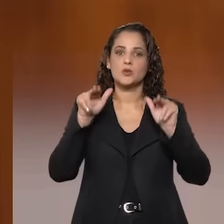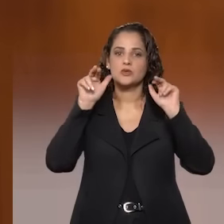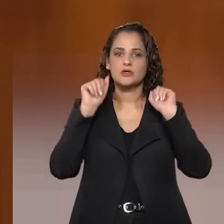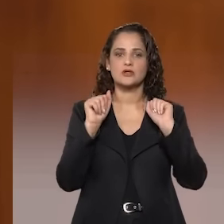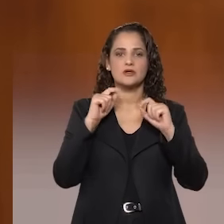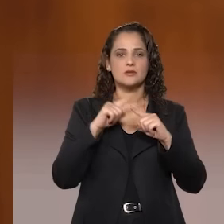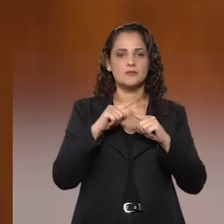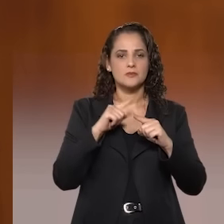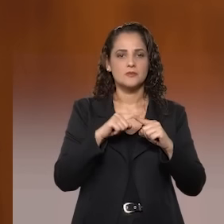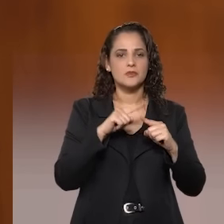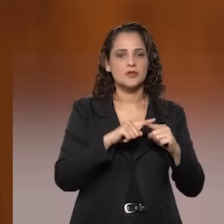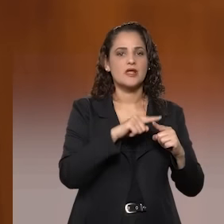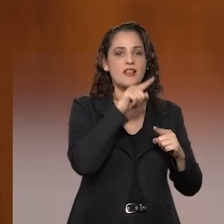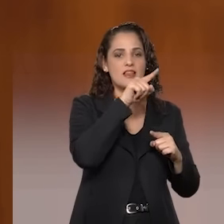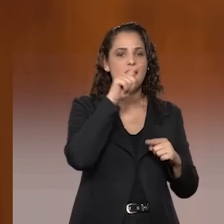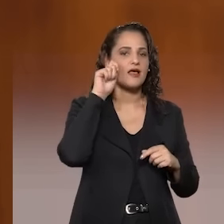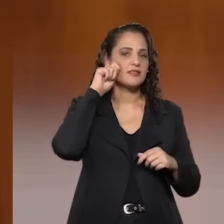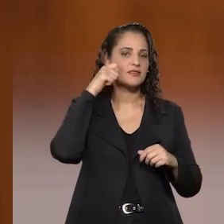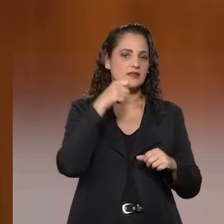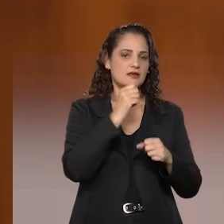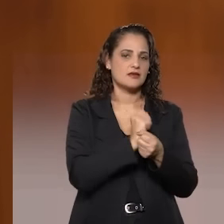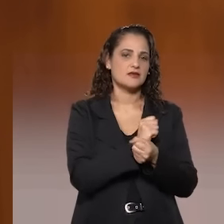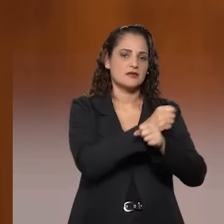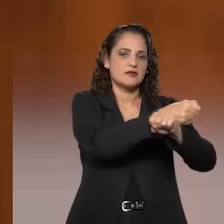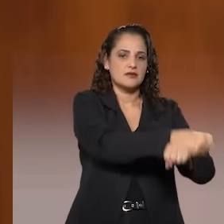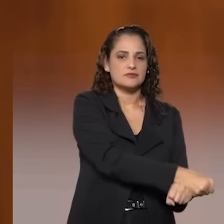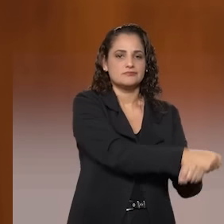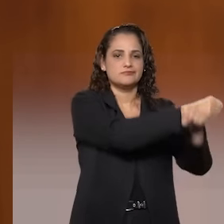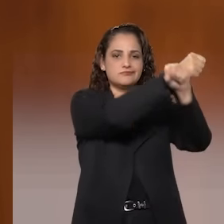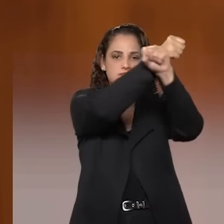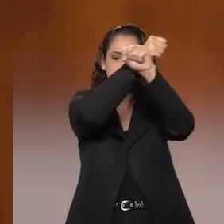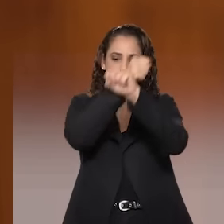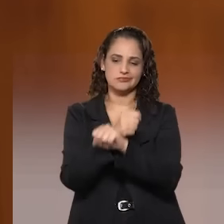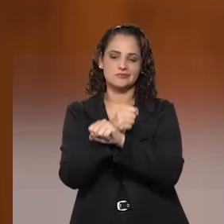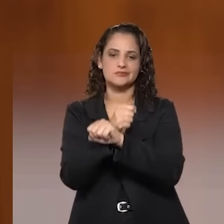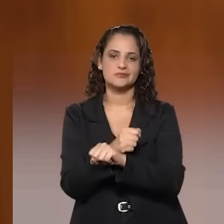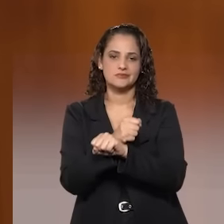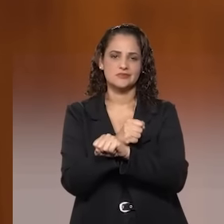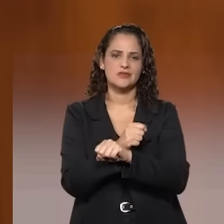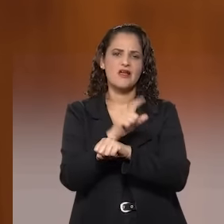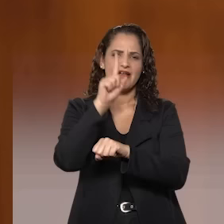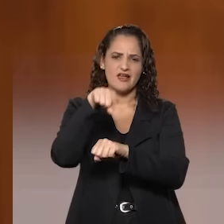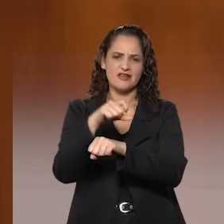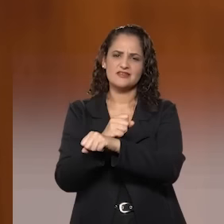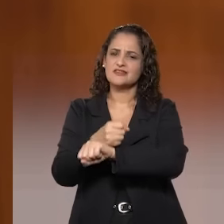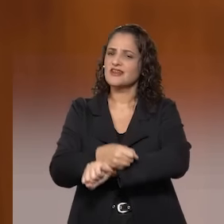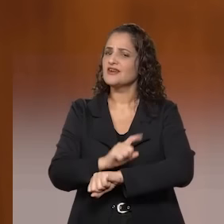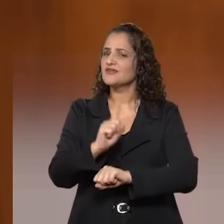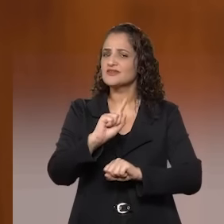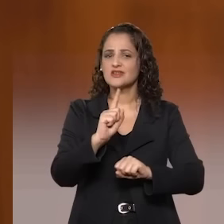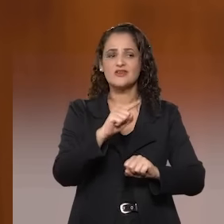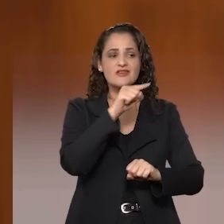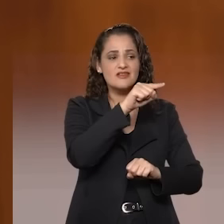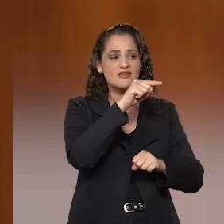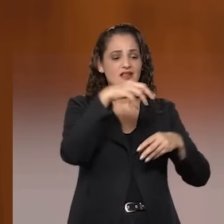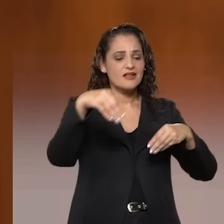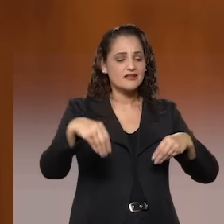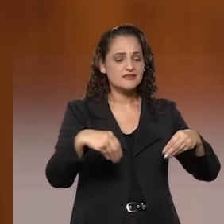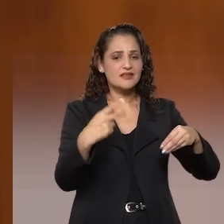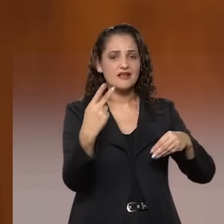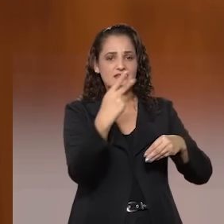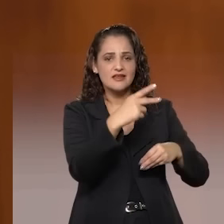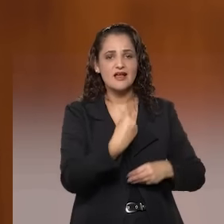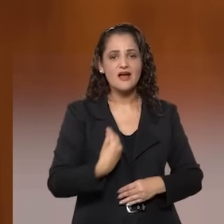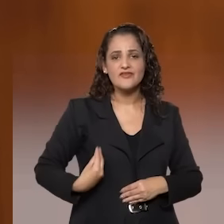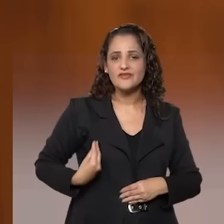Acorrentados para cá Eles não eram escravos Eles foram retirados dos seus domínios das suas terras dos seus reinos